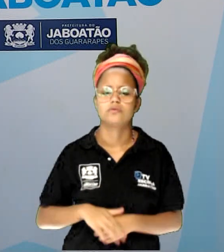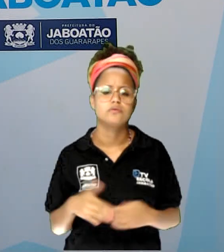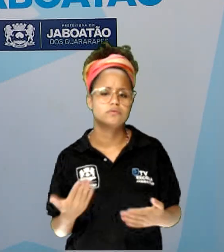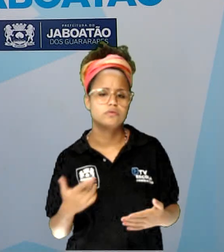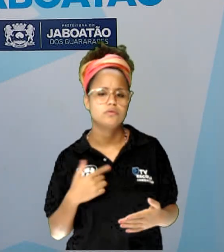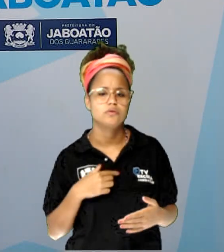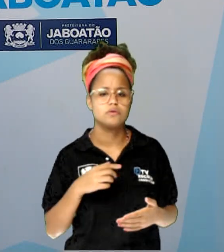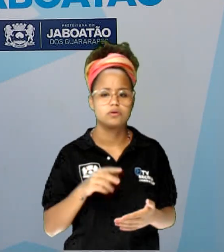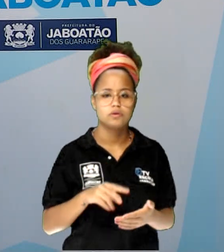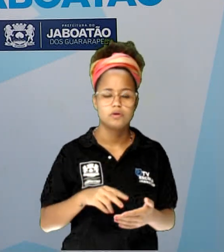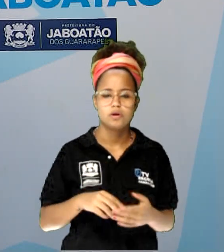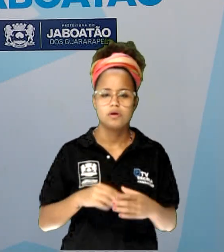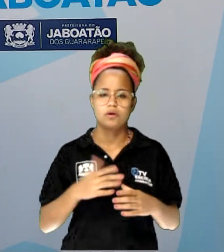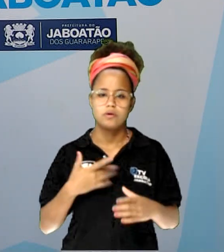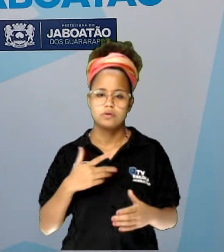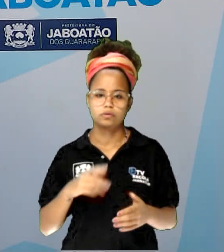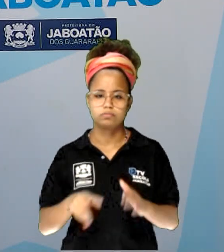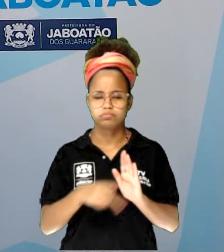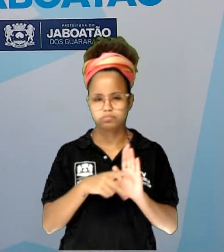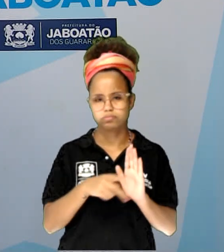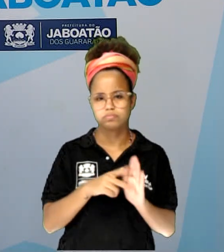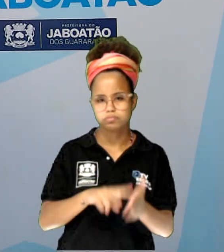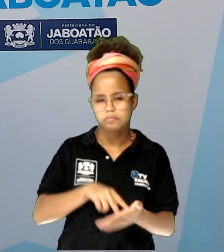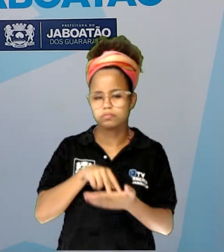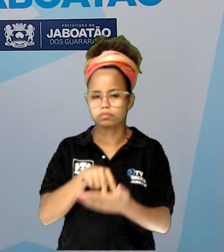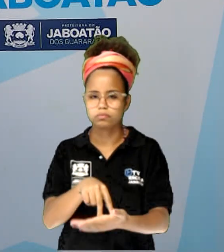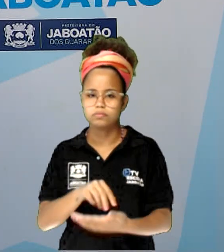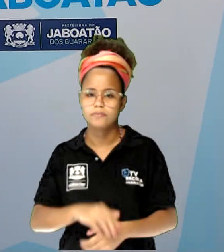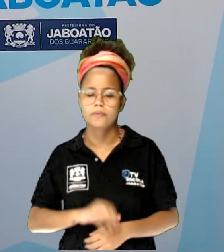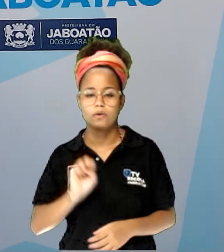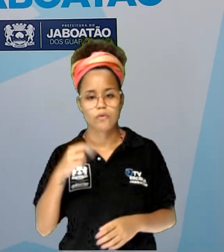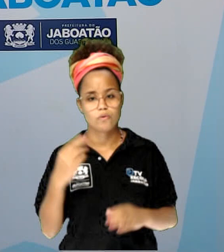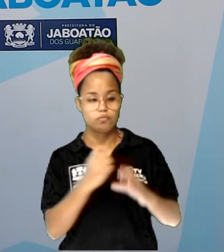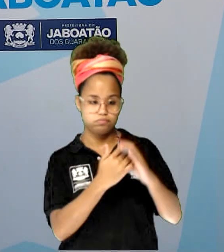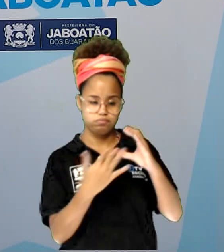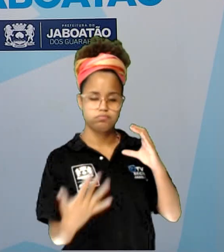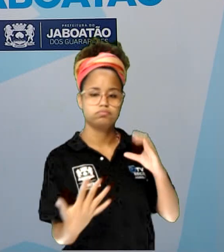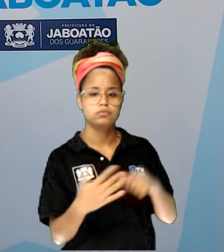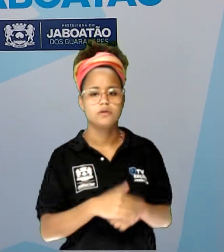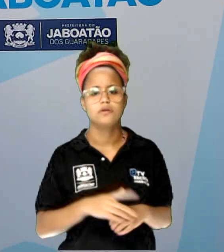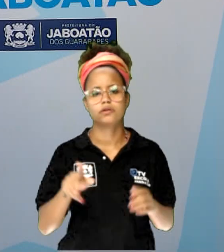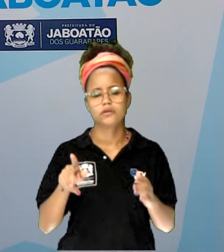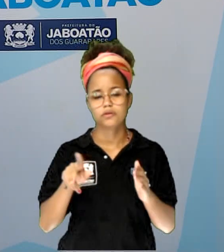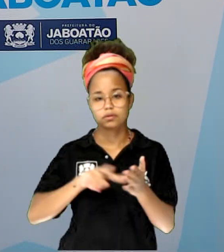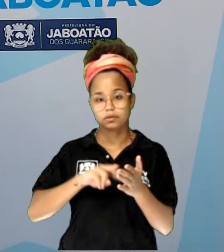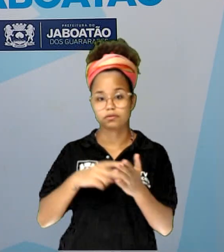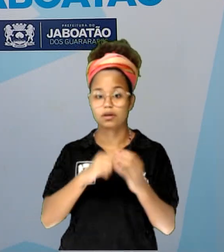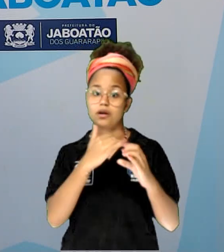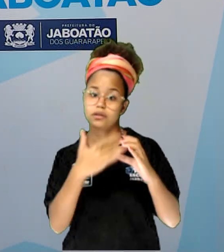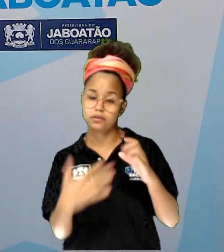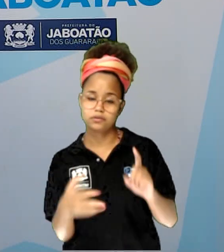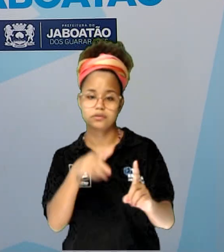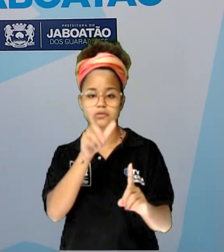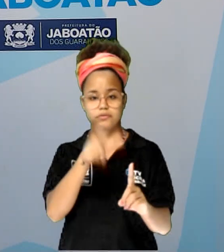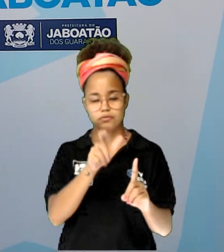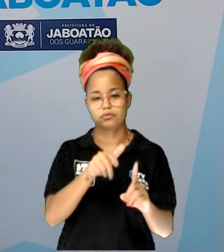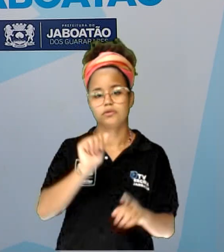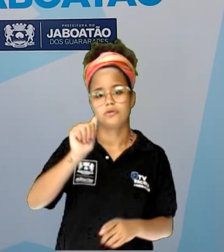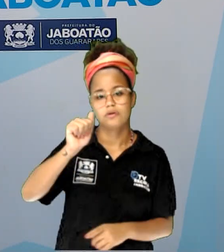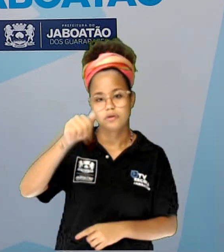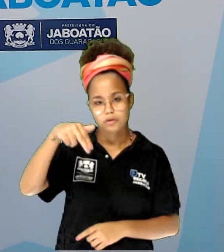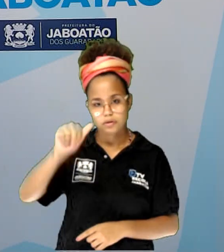quanto o nesga de caráter são características atribuídas à personagem da Ana Dragão. Isso não significa dizer que o nosso